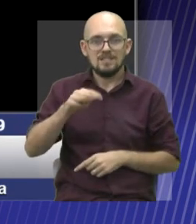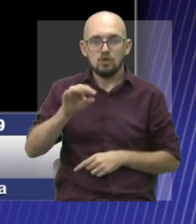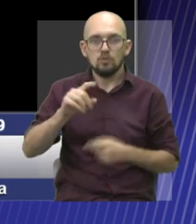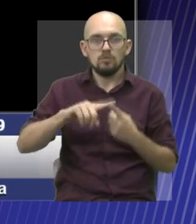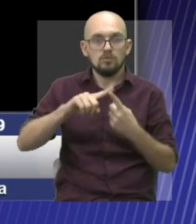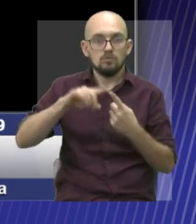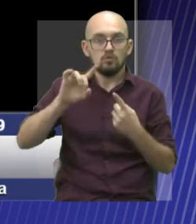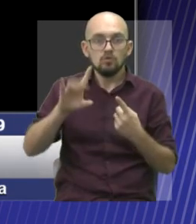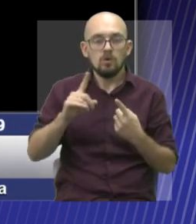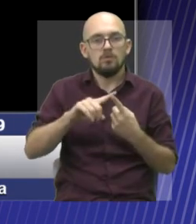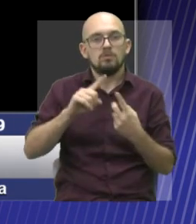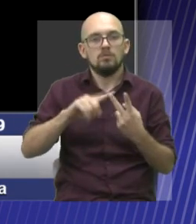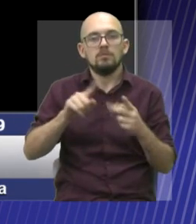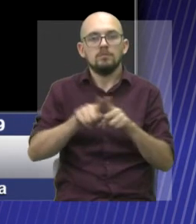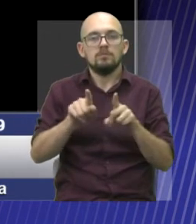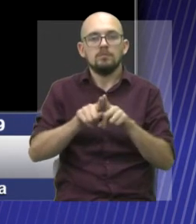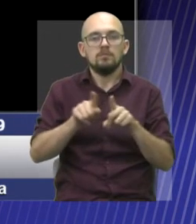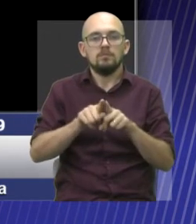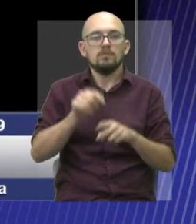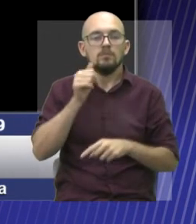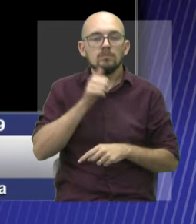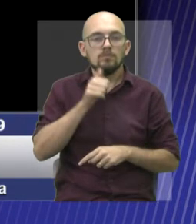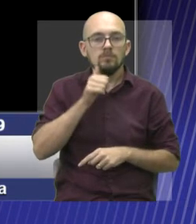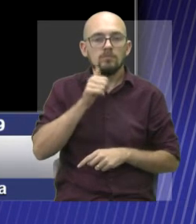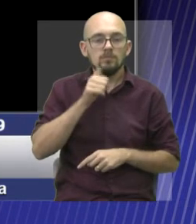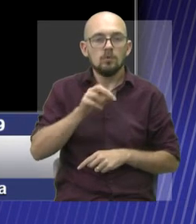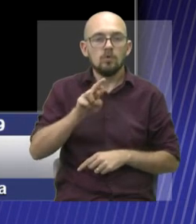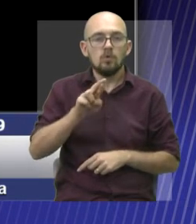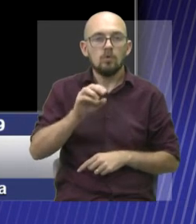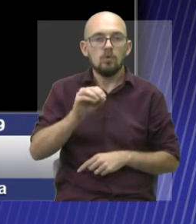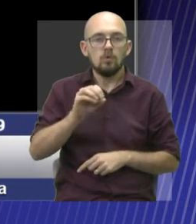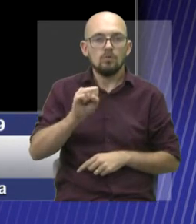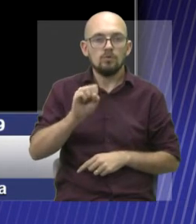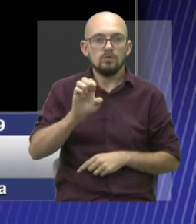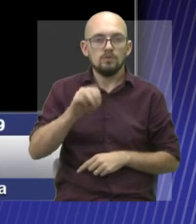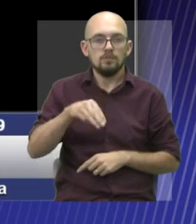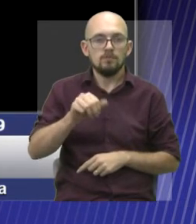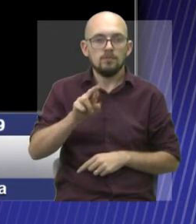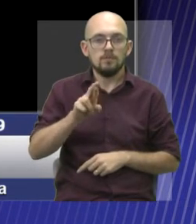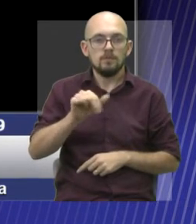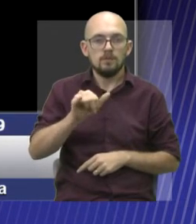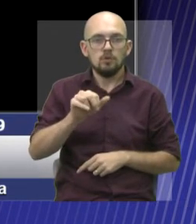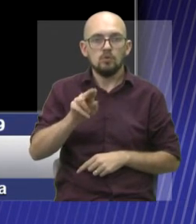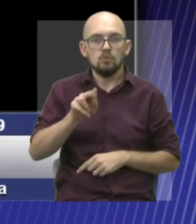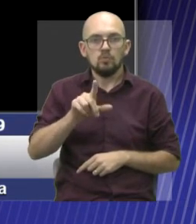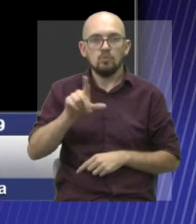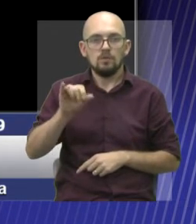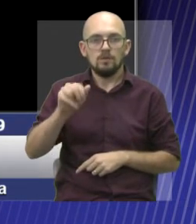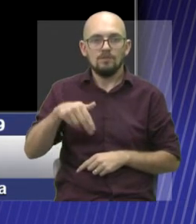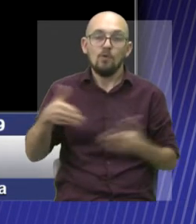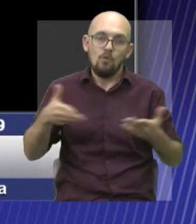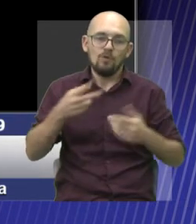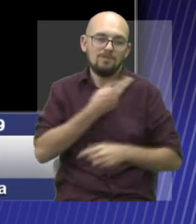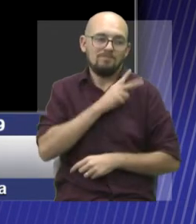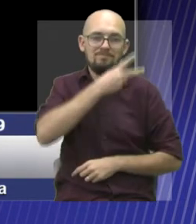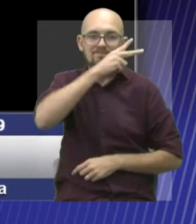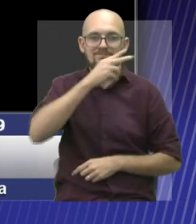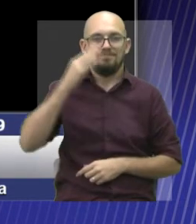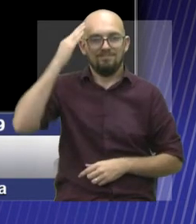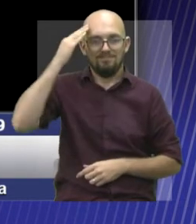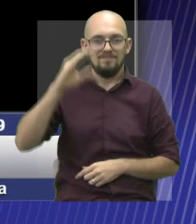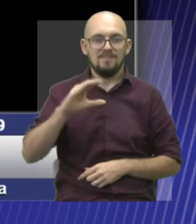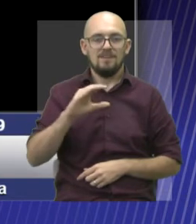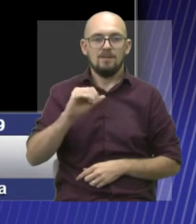PROERD, a primeira-tenente PM Rosimare Ulian, hoje capitã PM Rosimare, chefe de operações